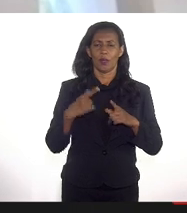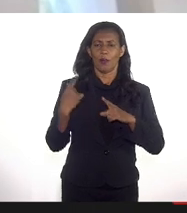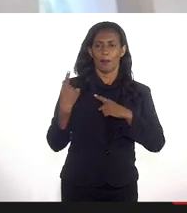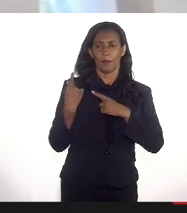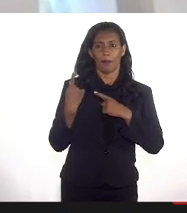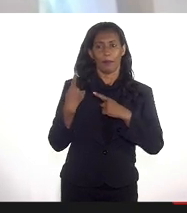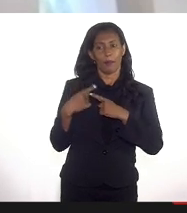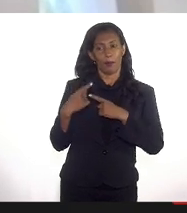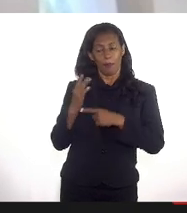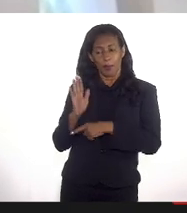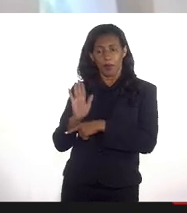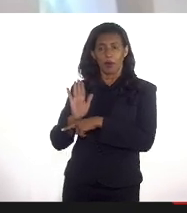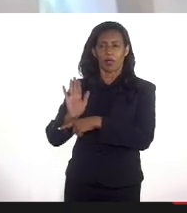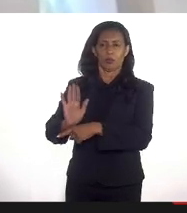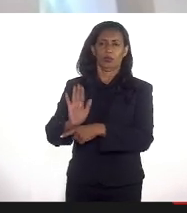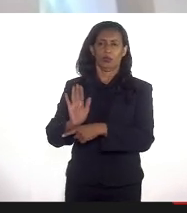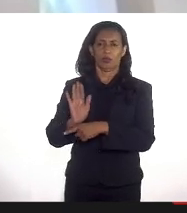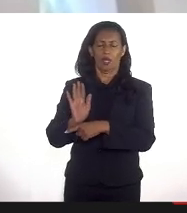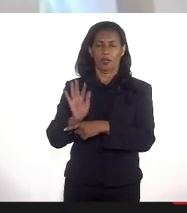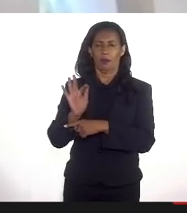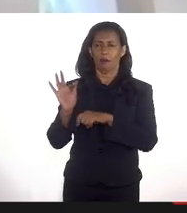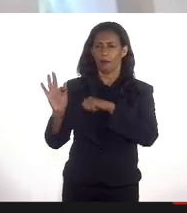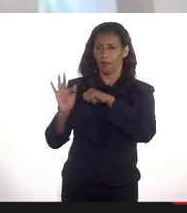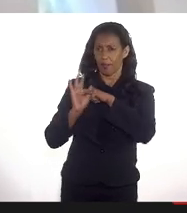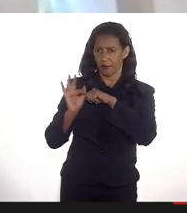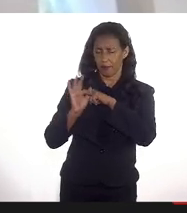a FAETEC, atender os profissionais da FAETEC.